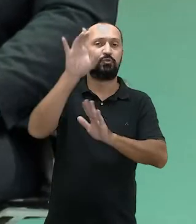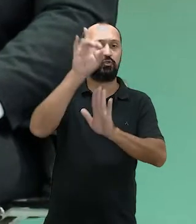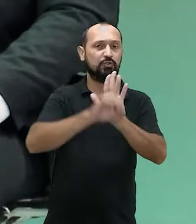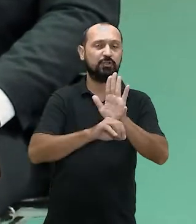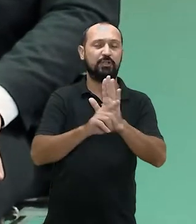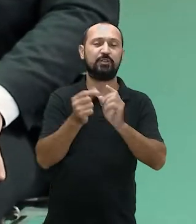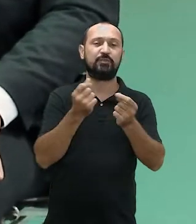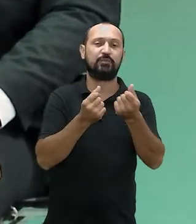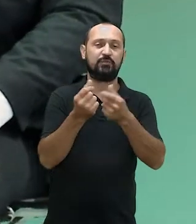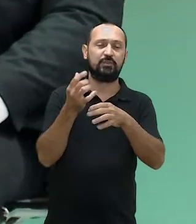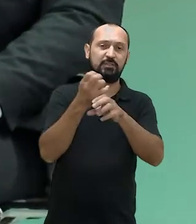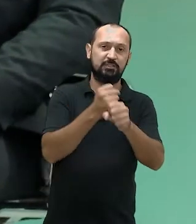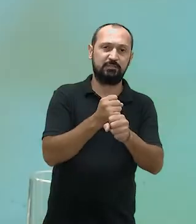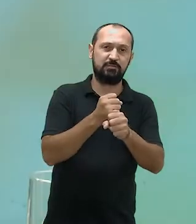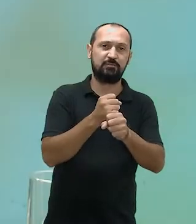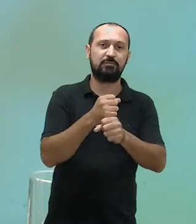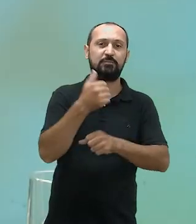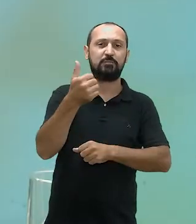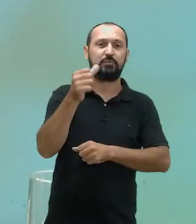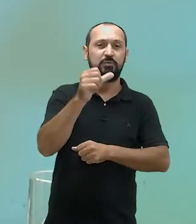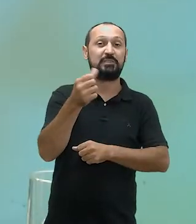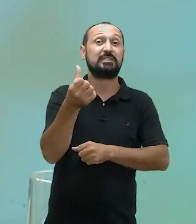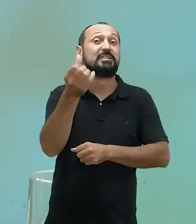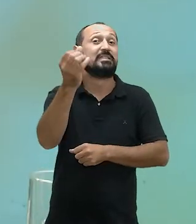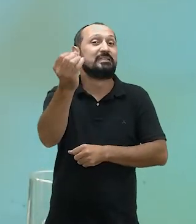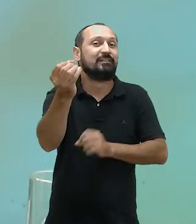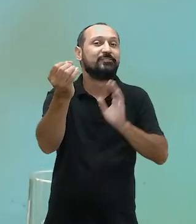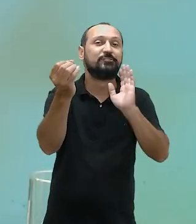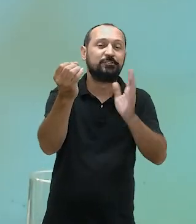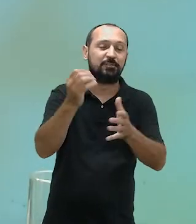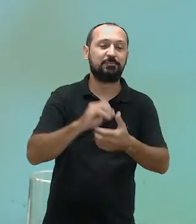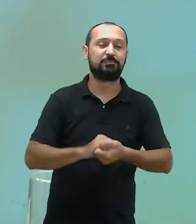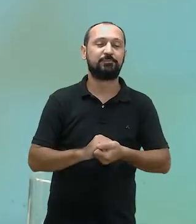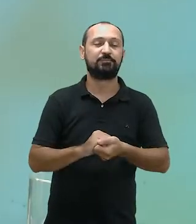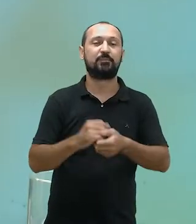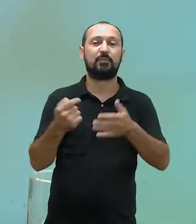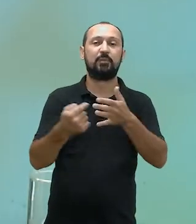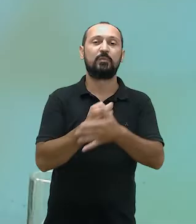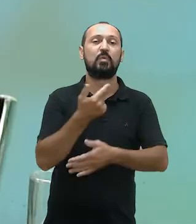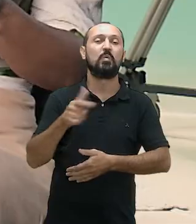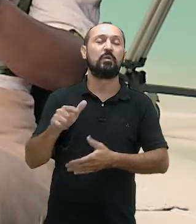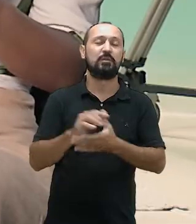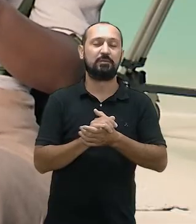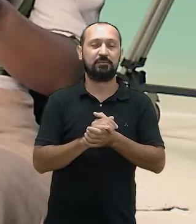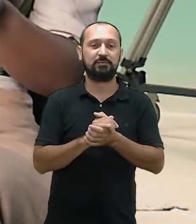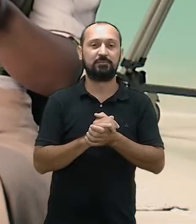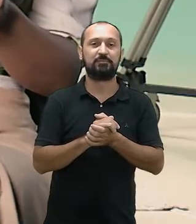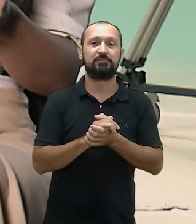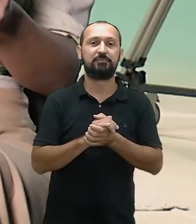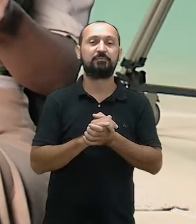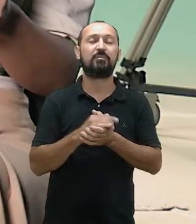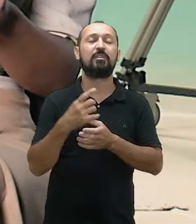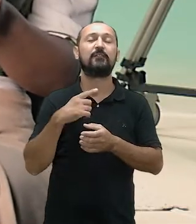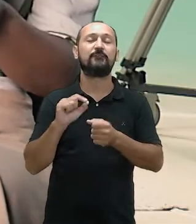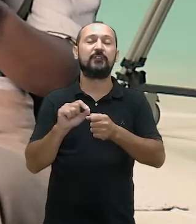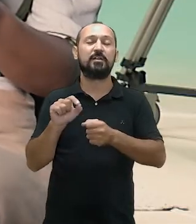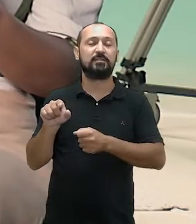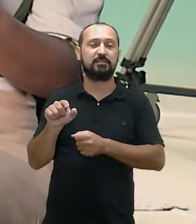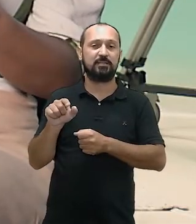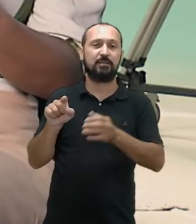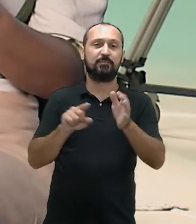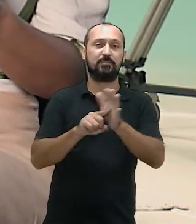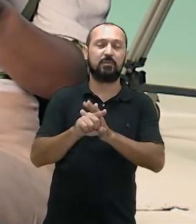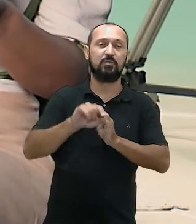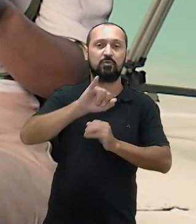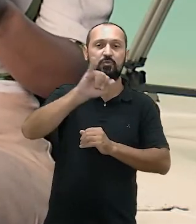direito financeiro. Lá, desde os anos 60, essa lei. Os anos 60, exatamente. Vamos lá para a próxima pergunta então, Areta? Vamos lá, e quem fez essa